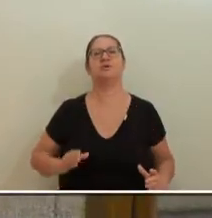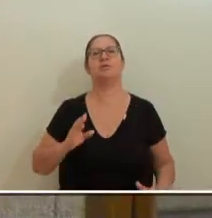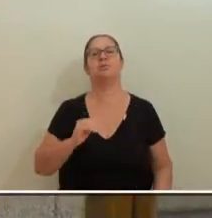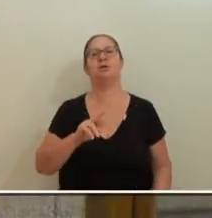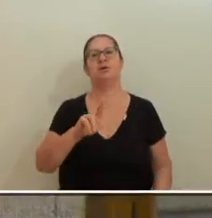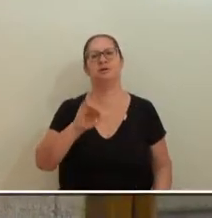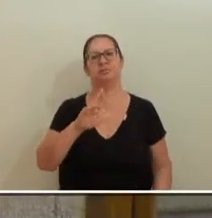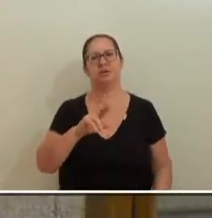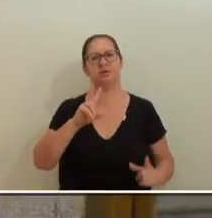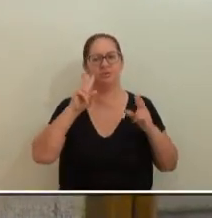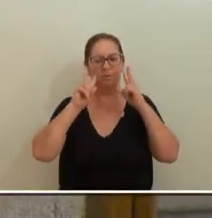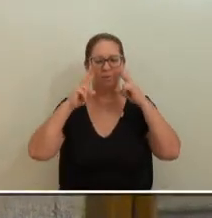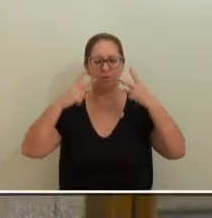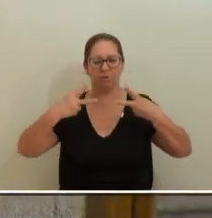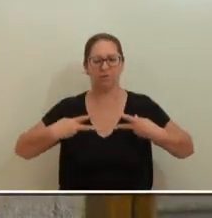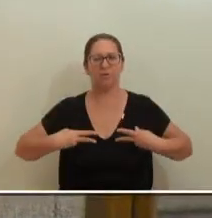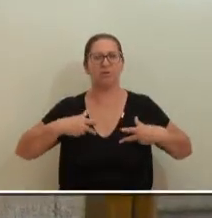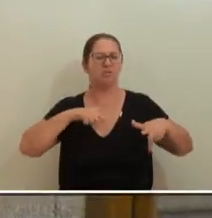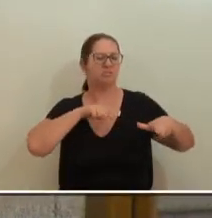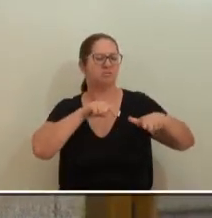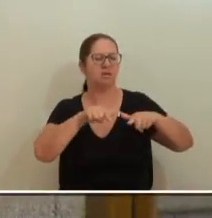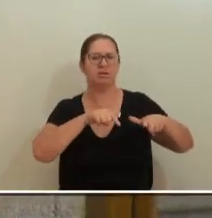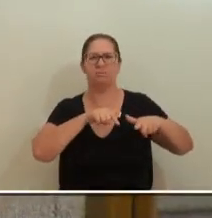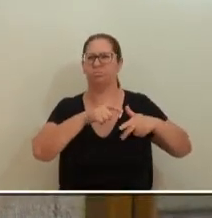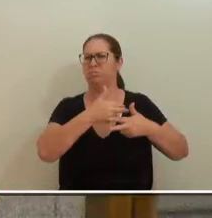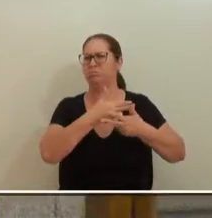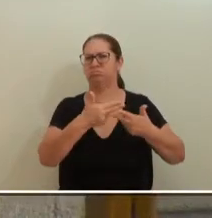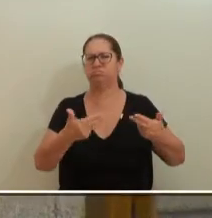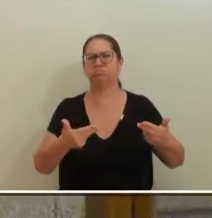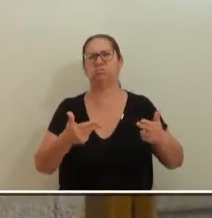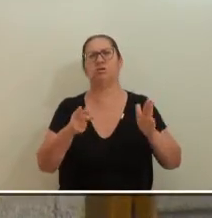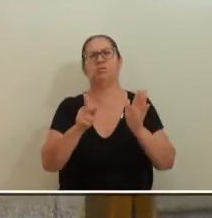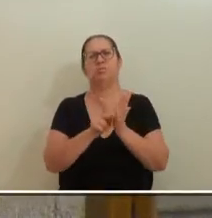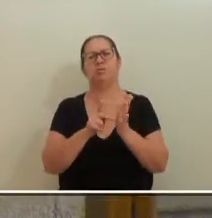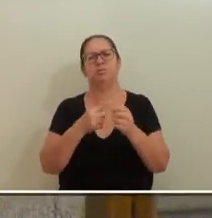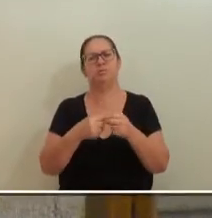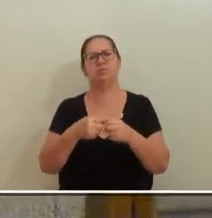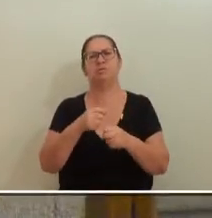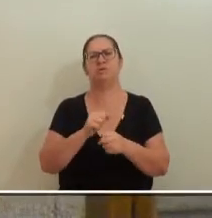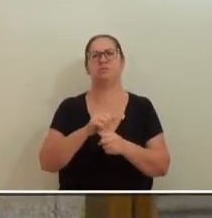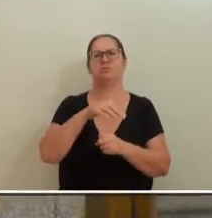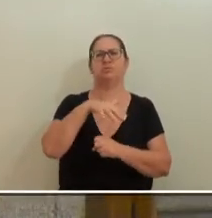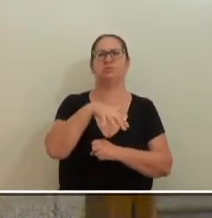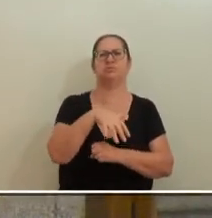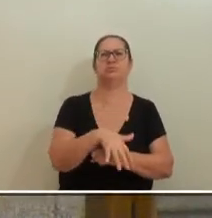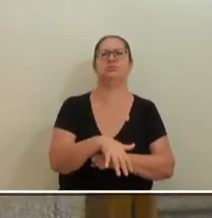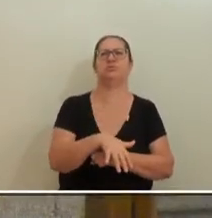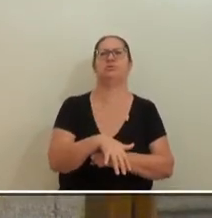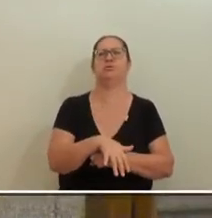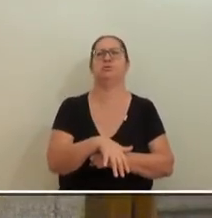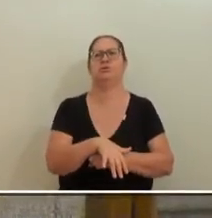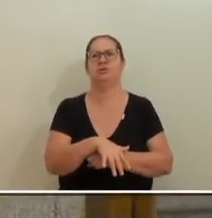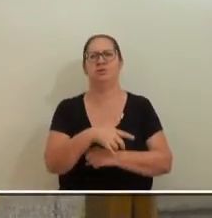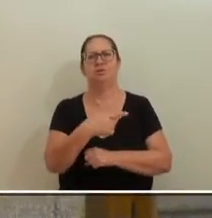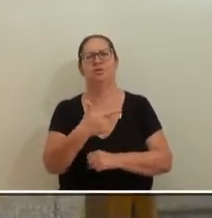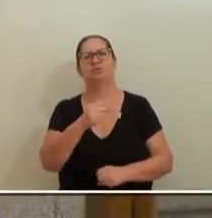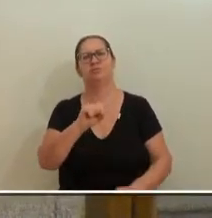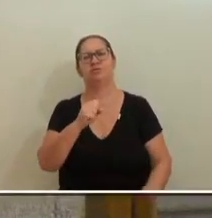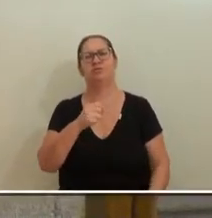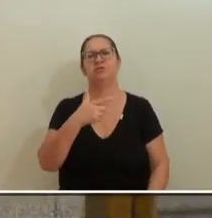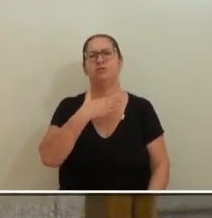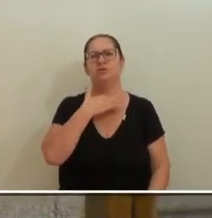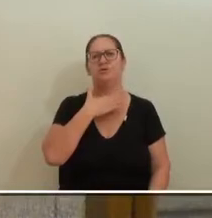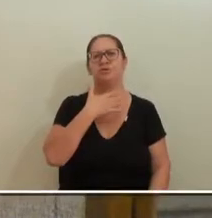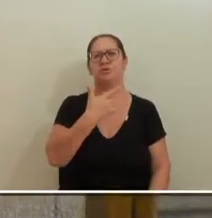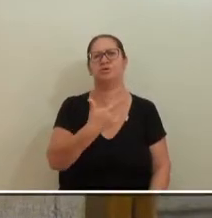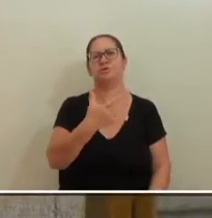em reconhecimento aos relevantes serviços prestados ao município de Foz do Iguaçu. Foz do Iguaçu, 28 de